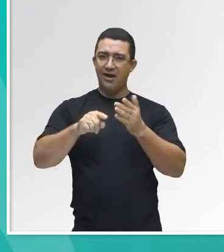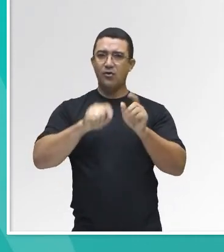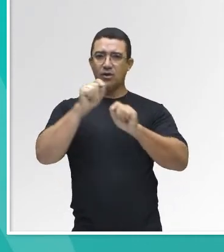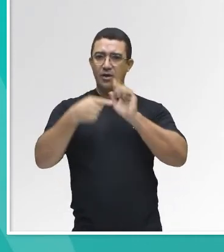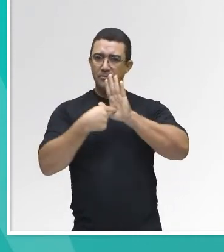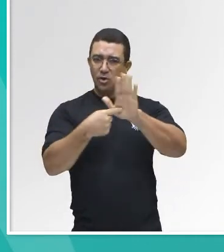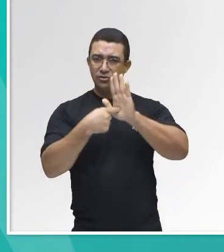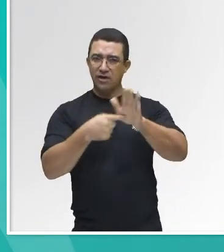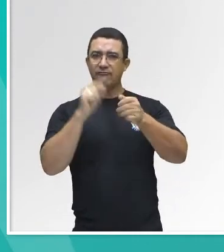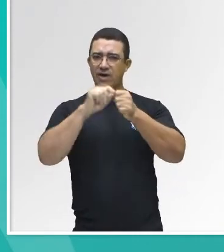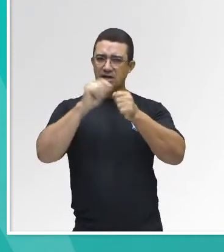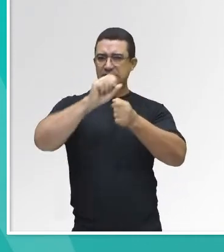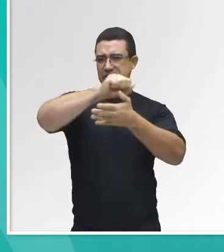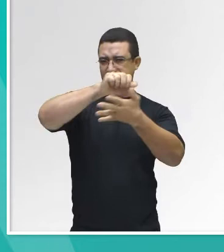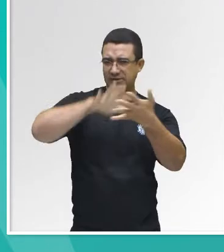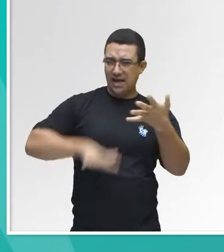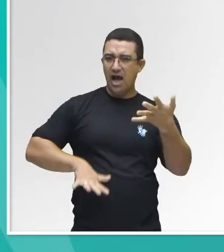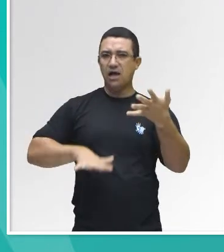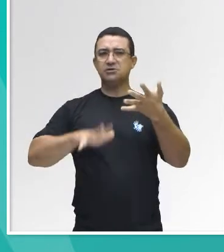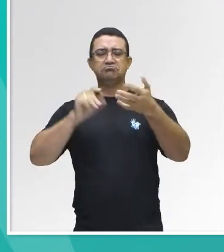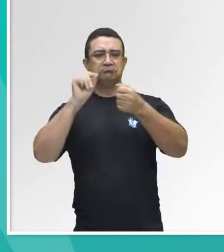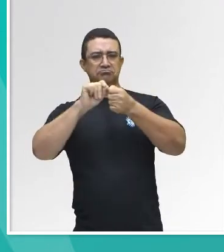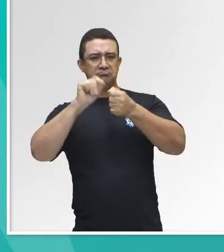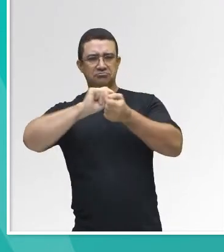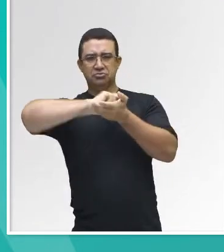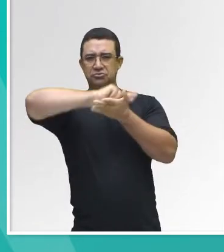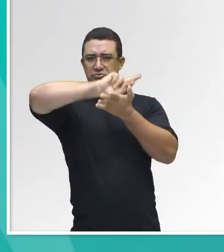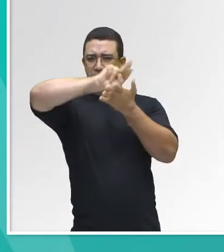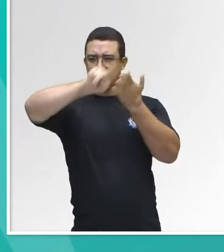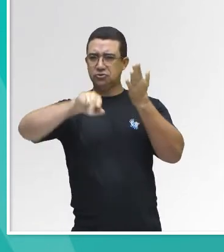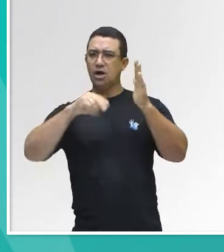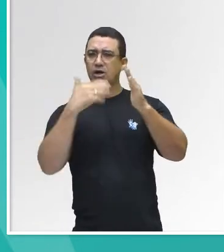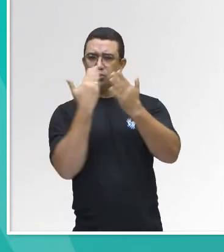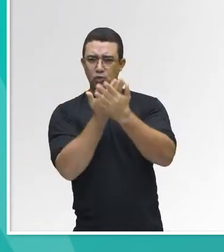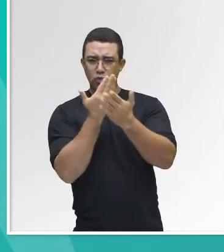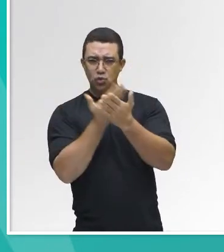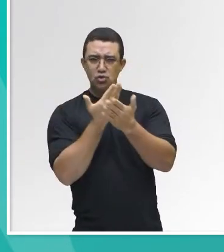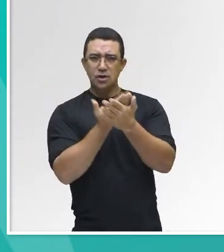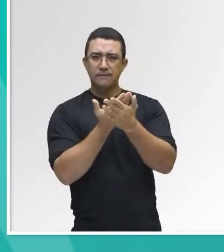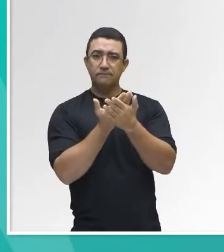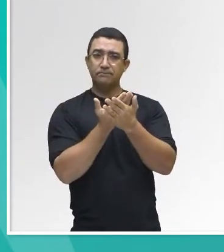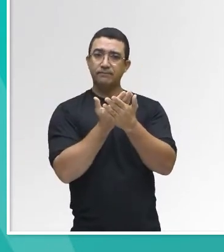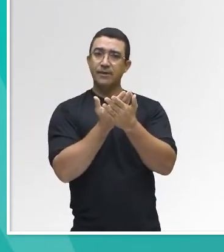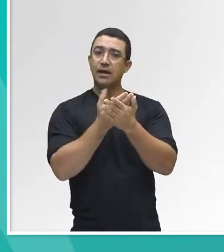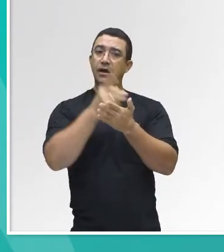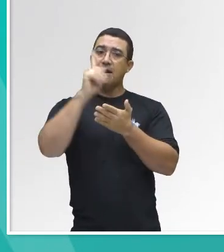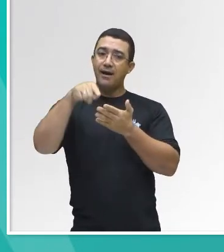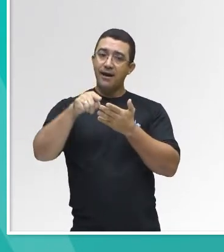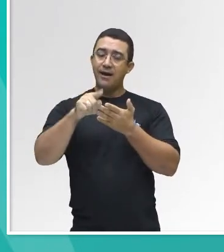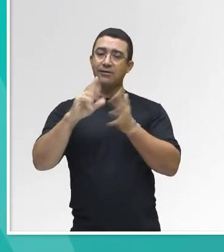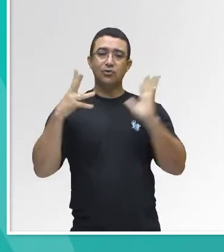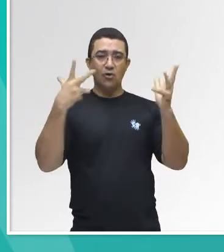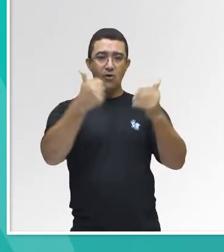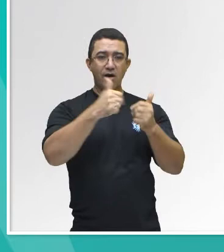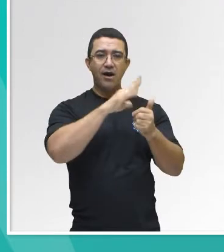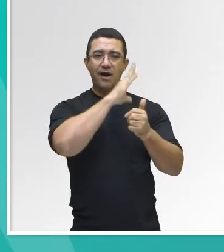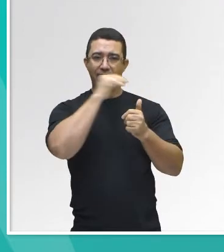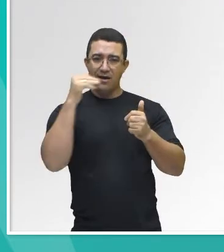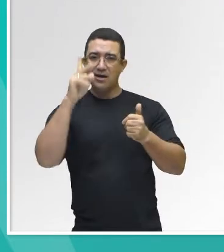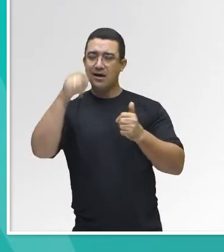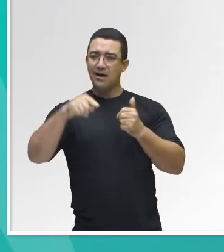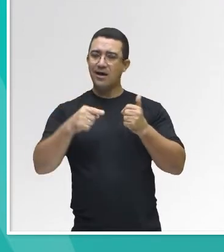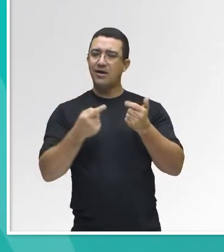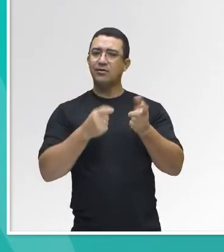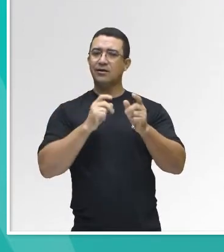realizam atividades, realizam tarefas e estudam. Estas são todas as condições